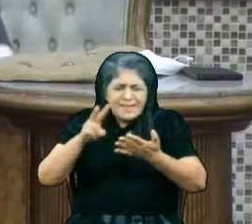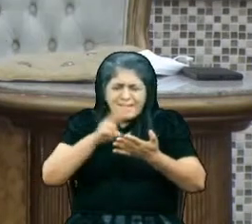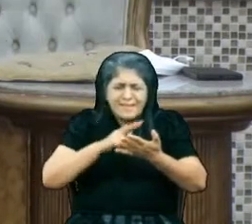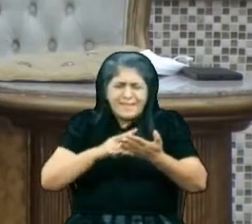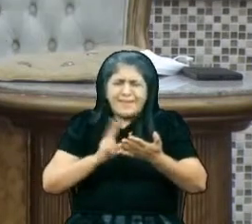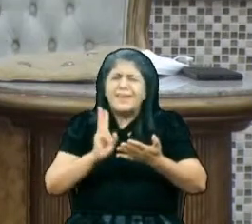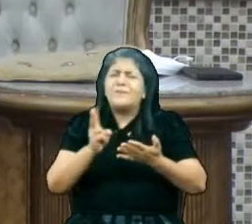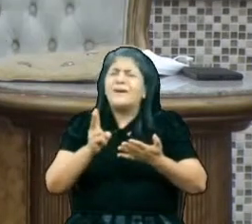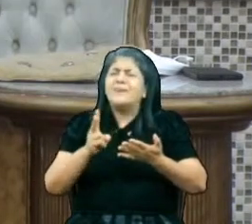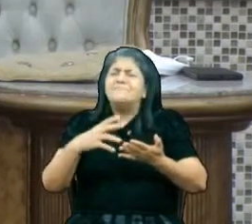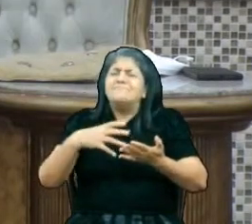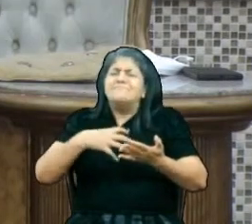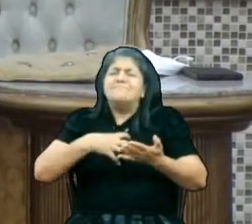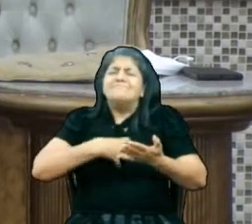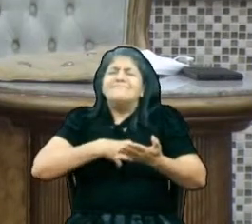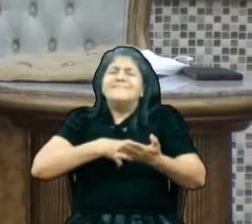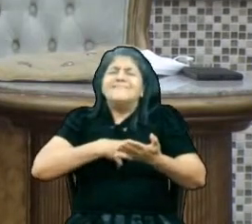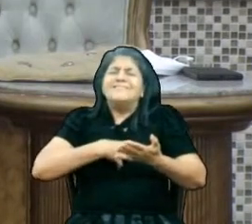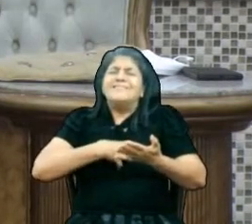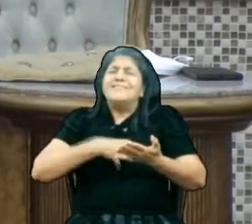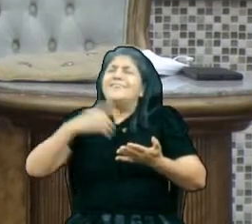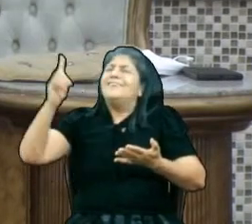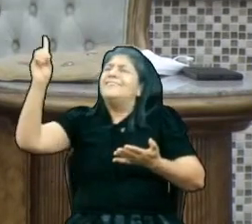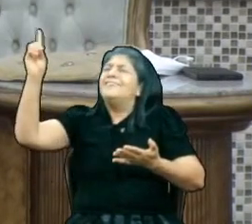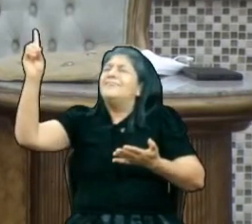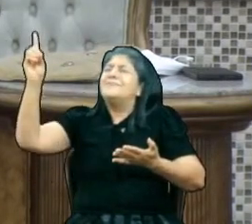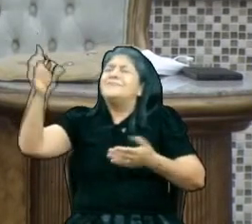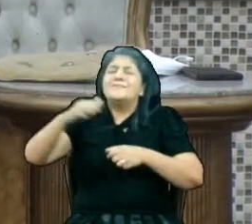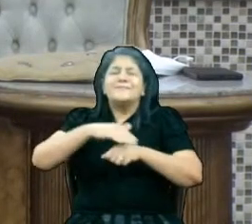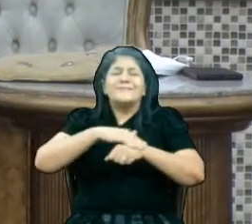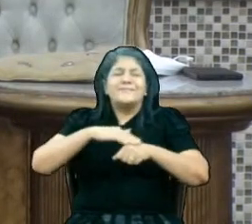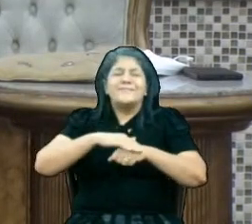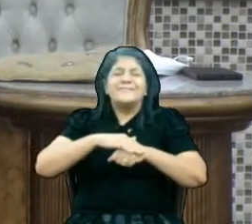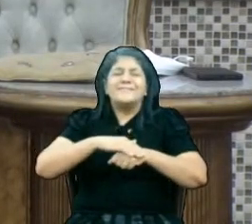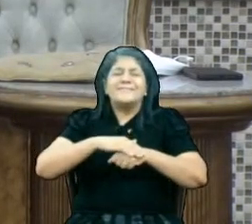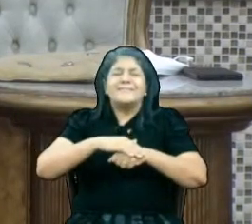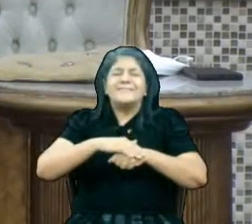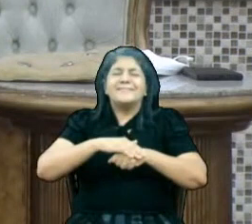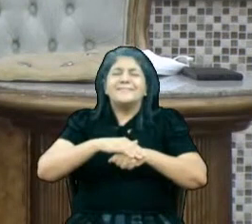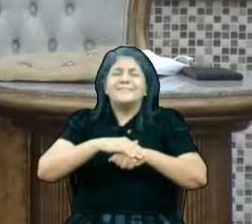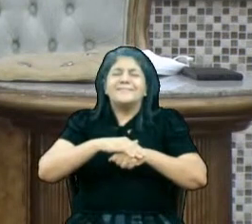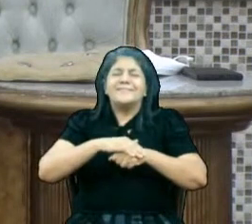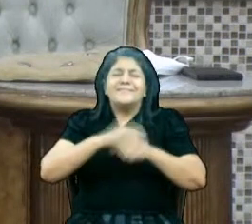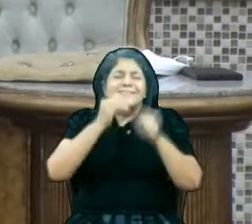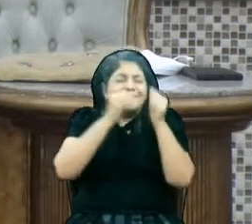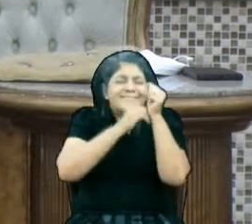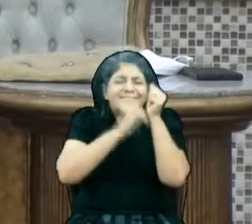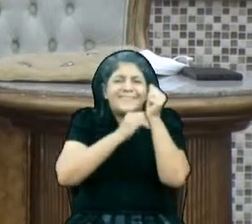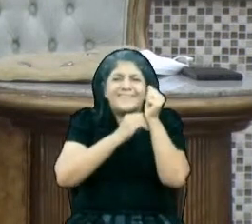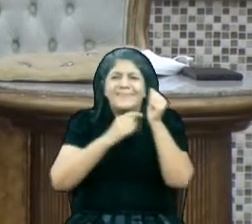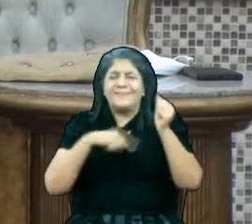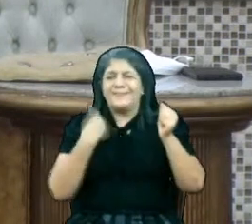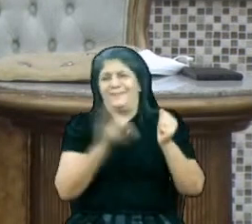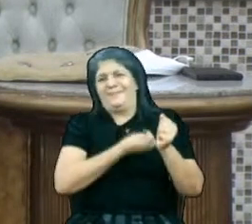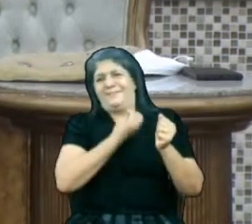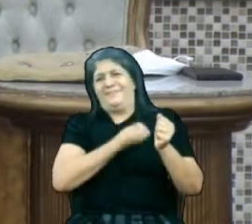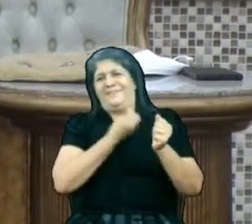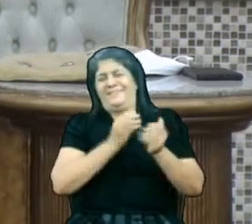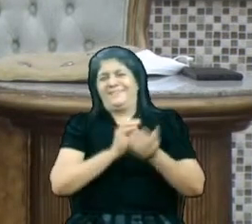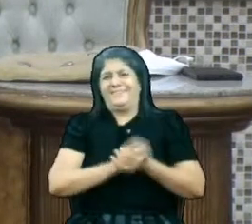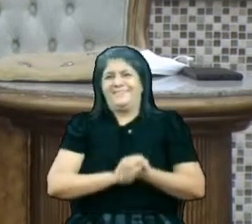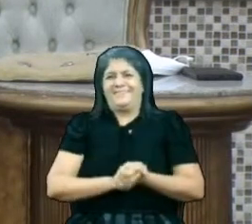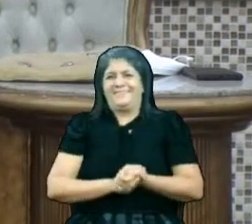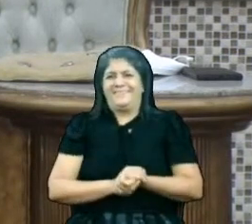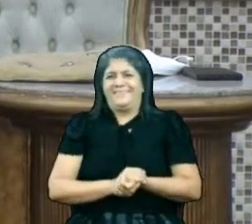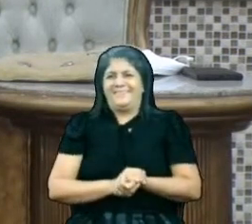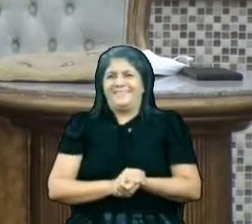nós G1 E aí e